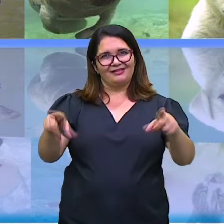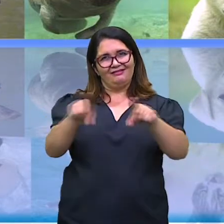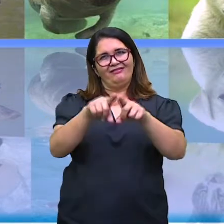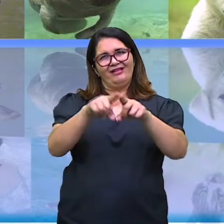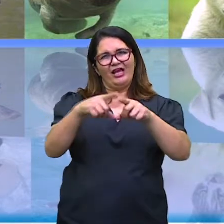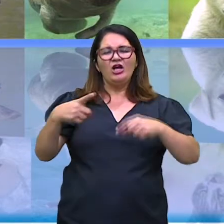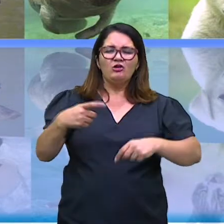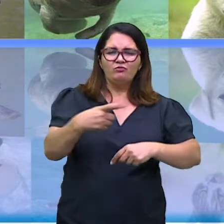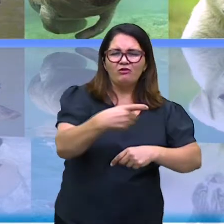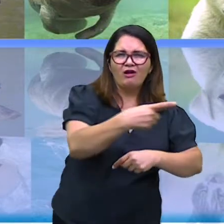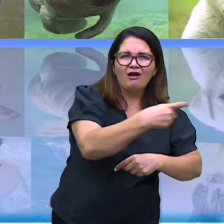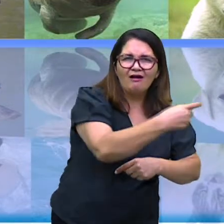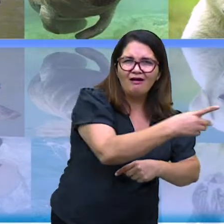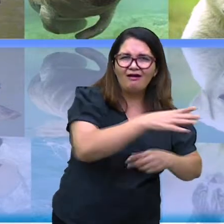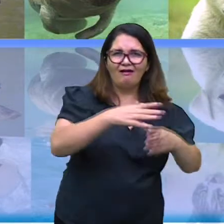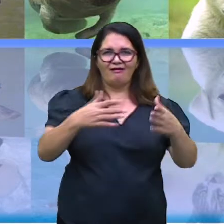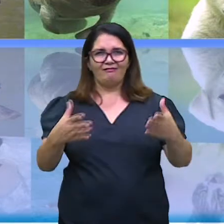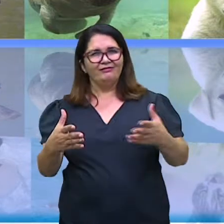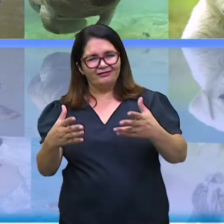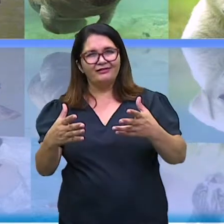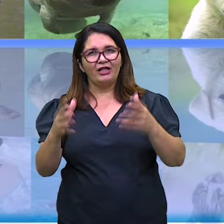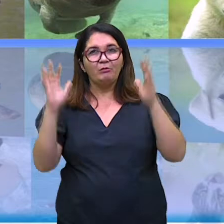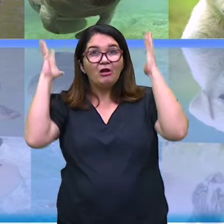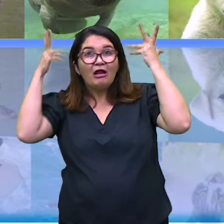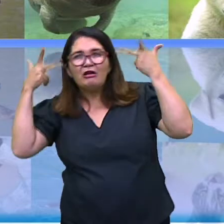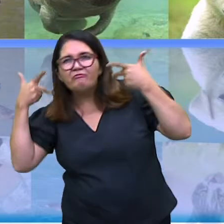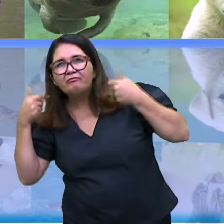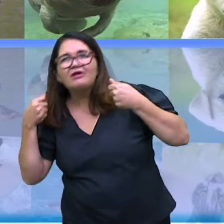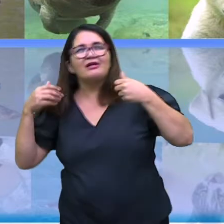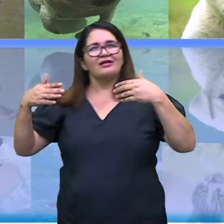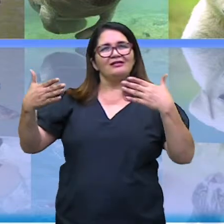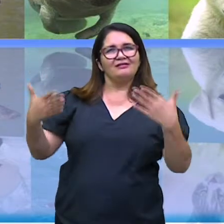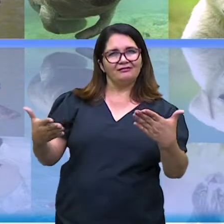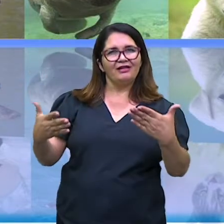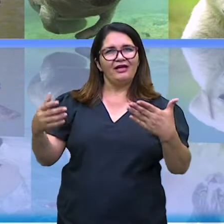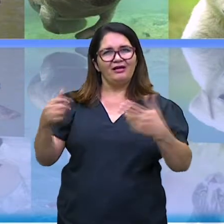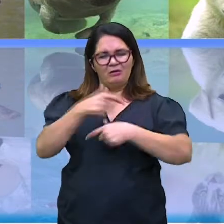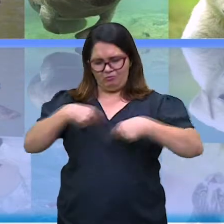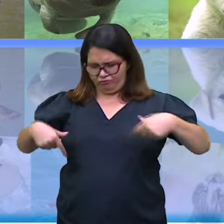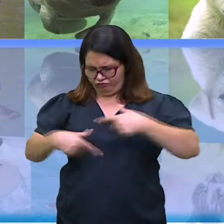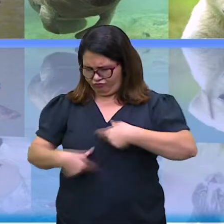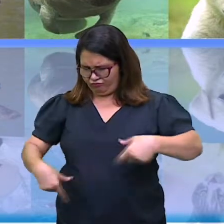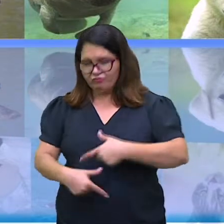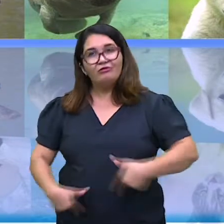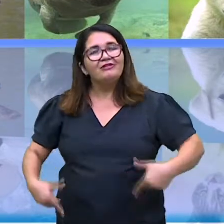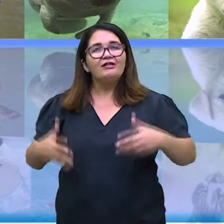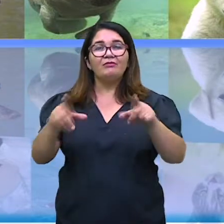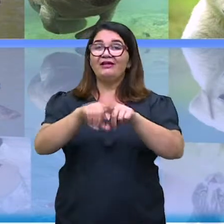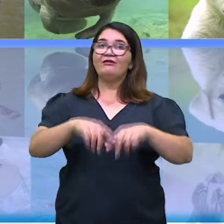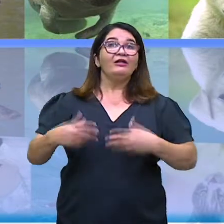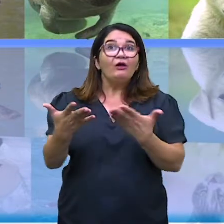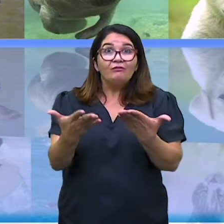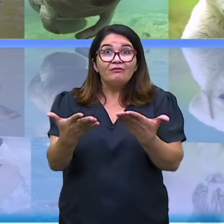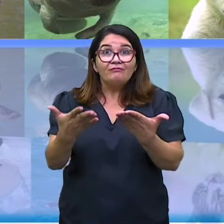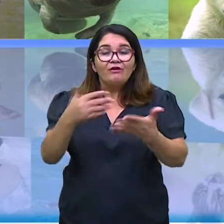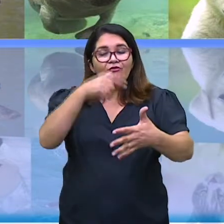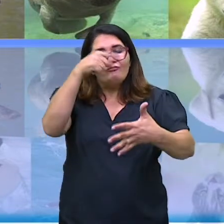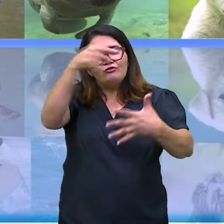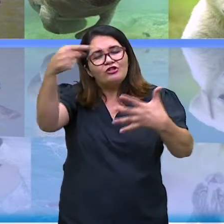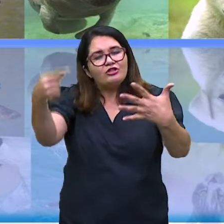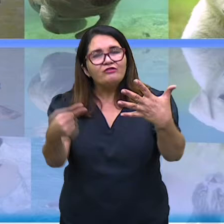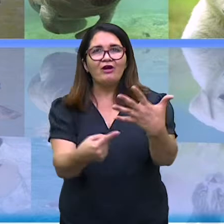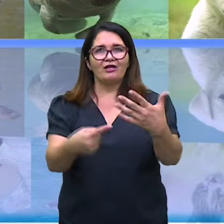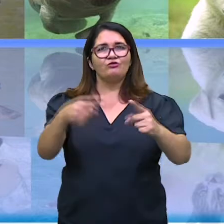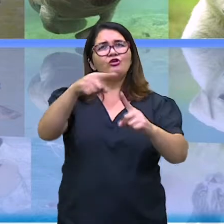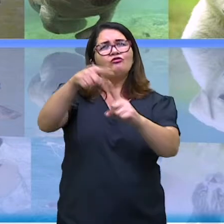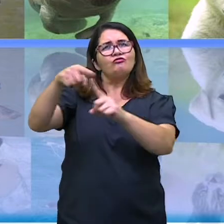várias condições de adaptações do esquema de onde é que este animal está inserido.